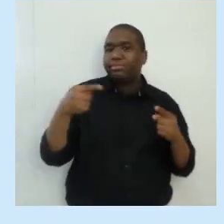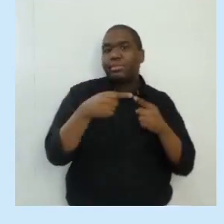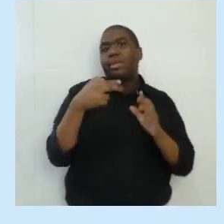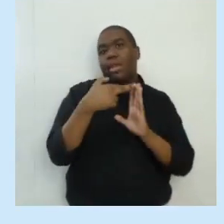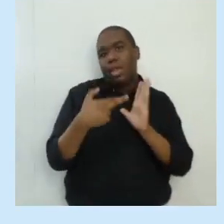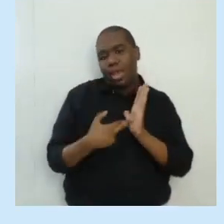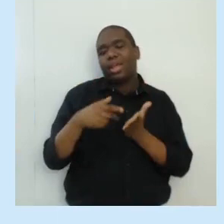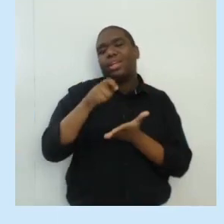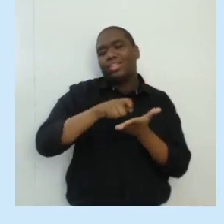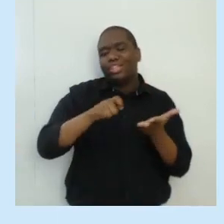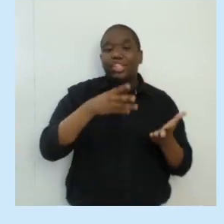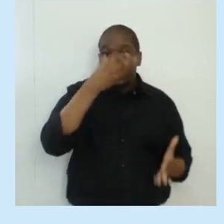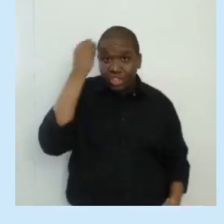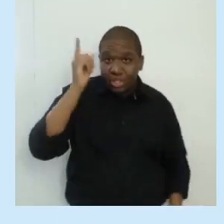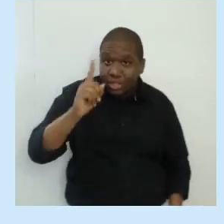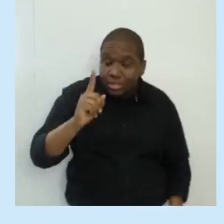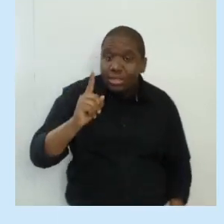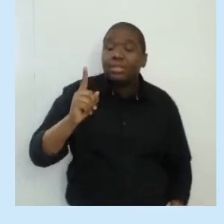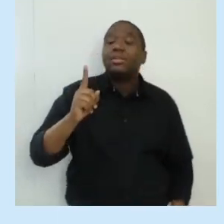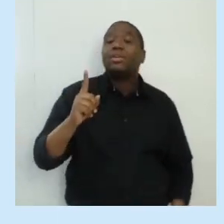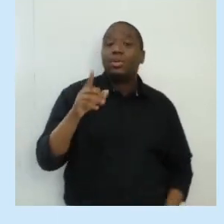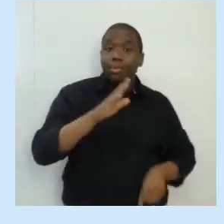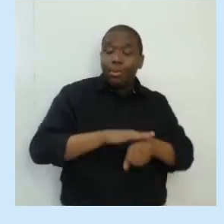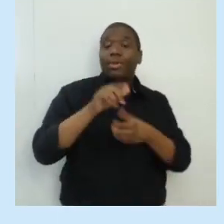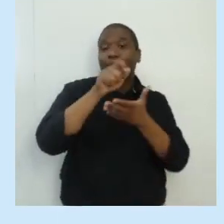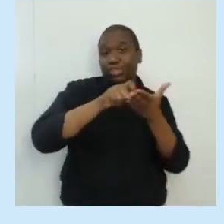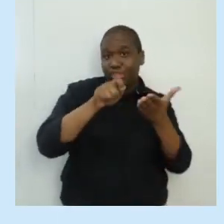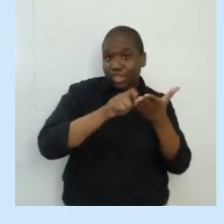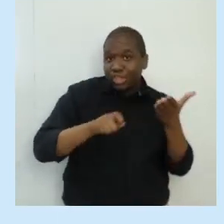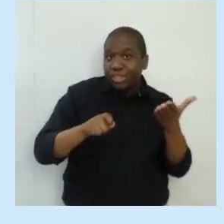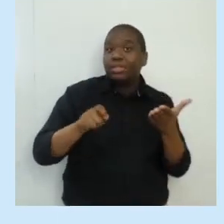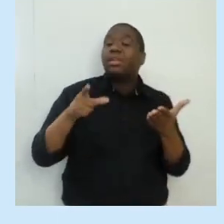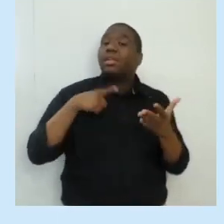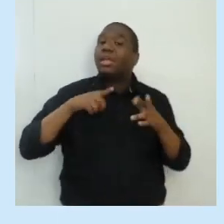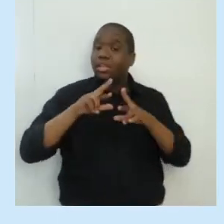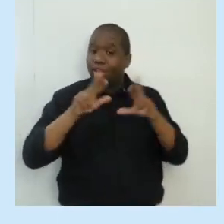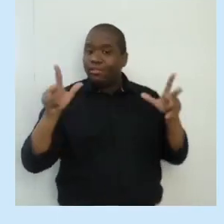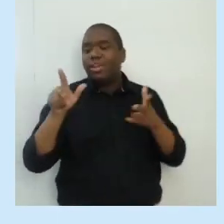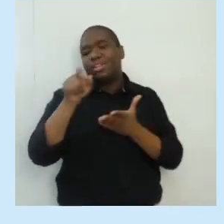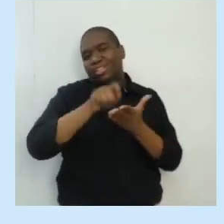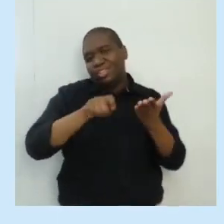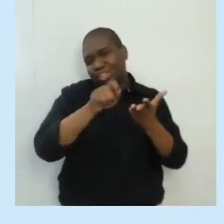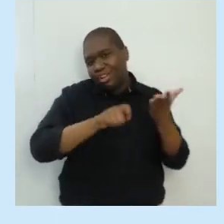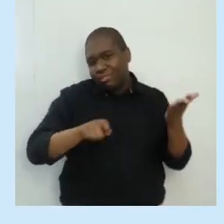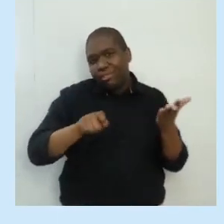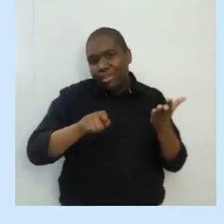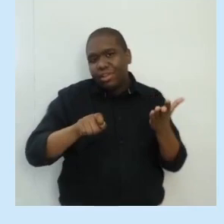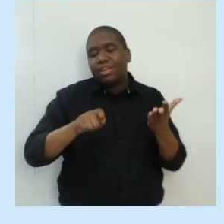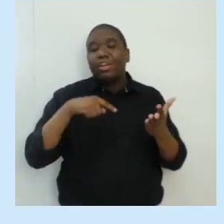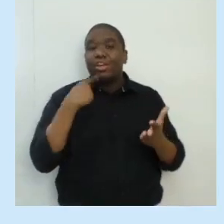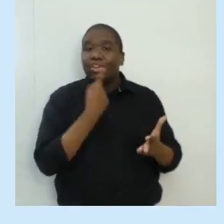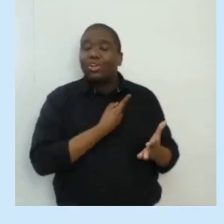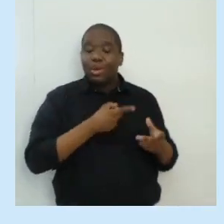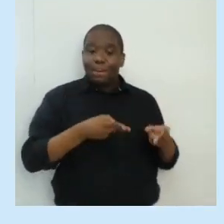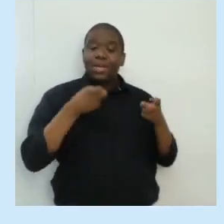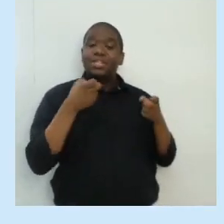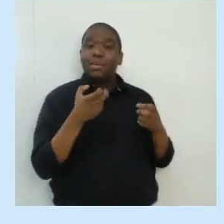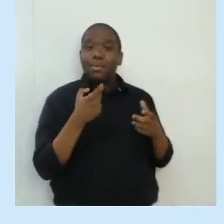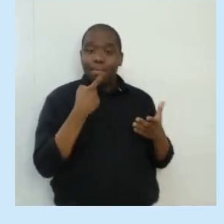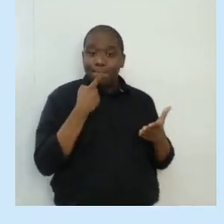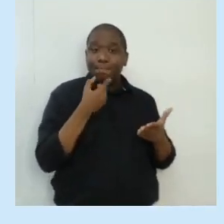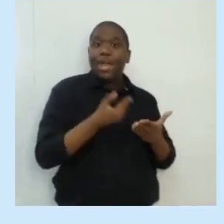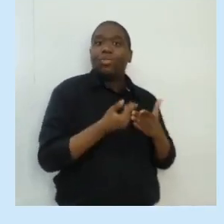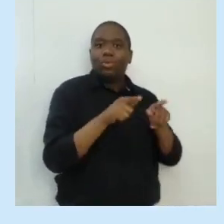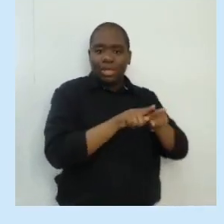ortográficas. E não esqueçam que na oralidade é diferente da escrita. Quanto mais próximo à gramática eu